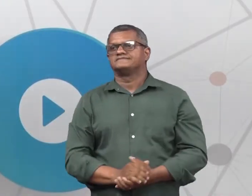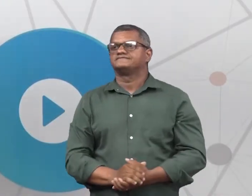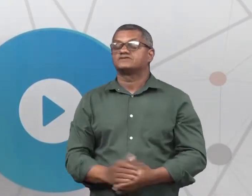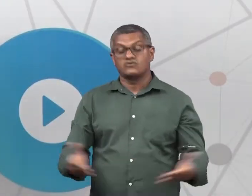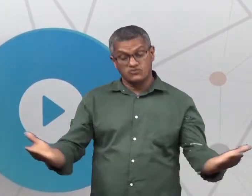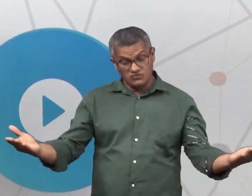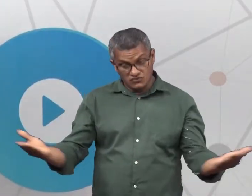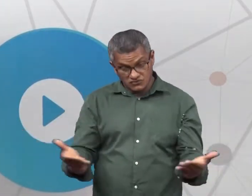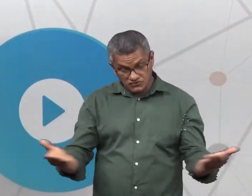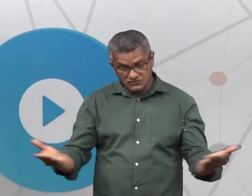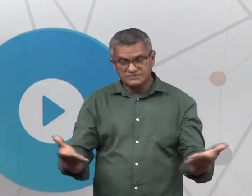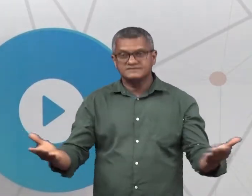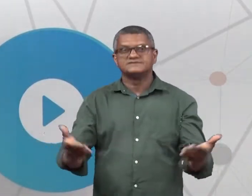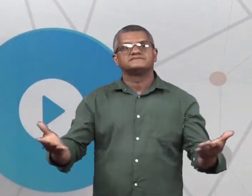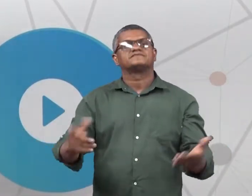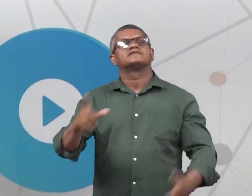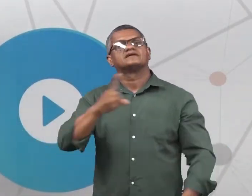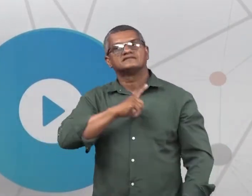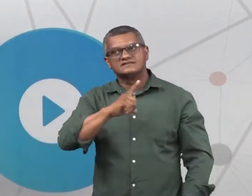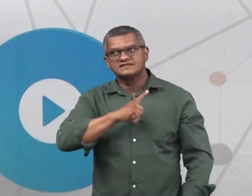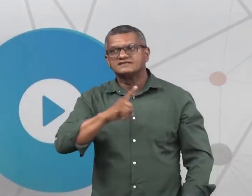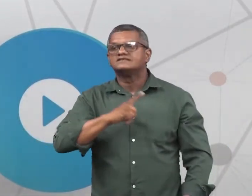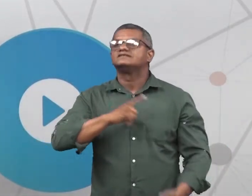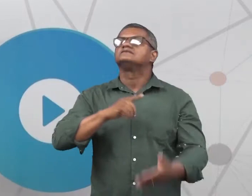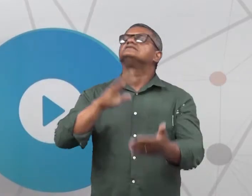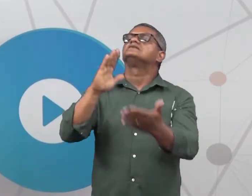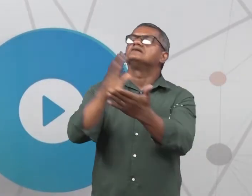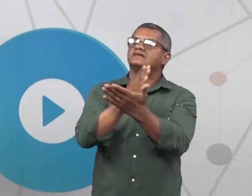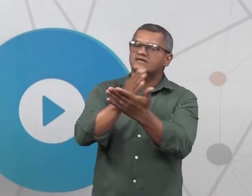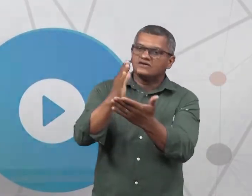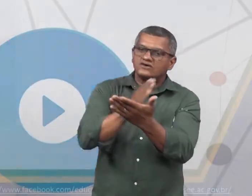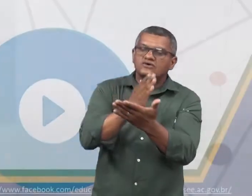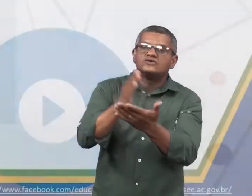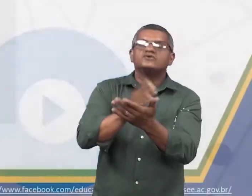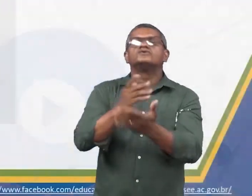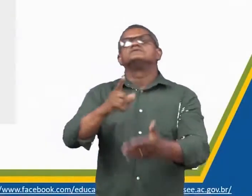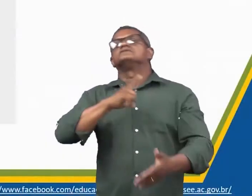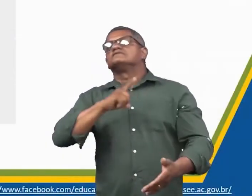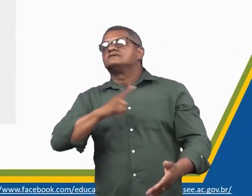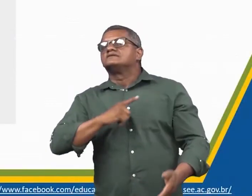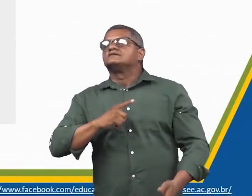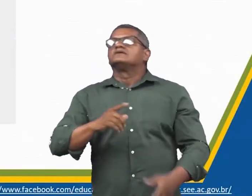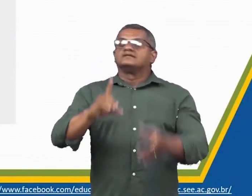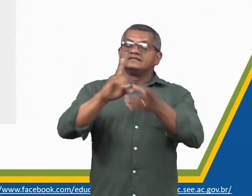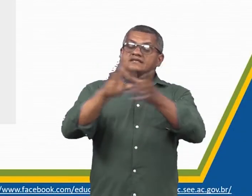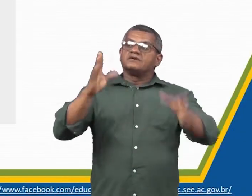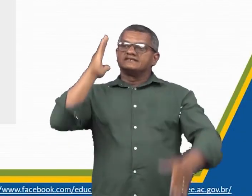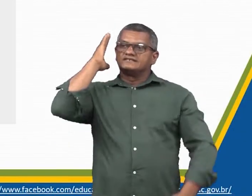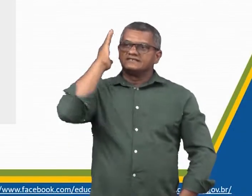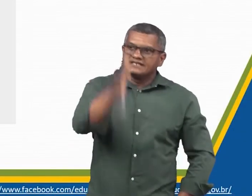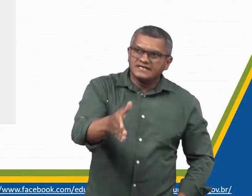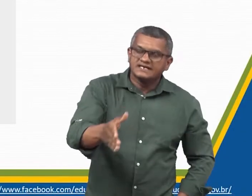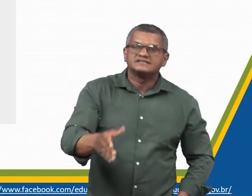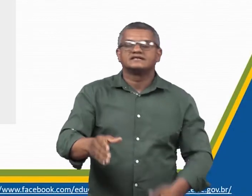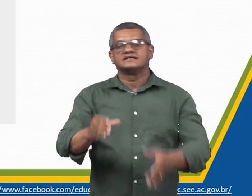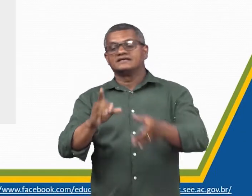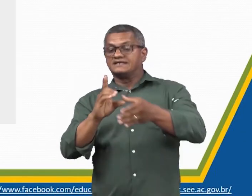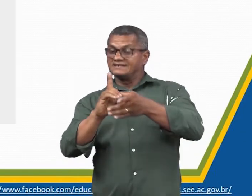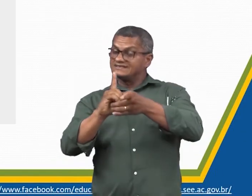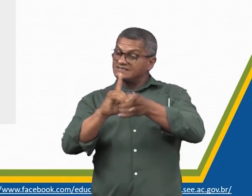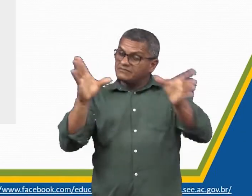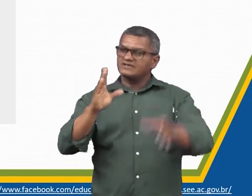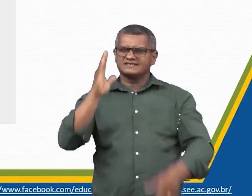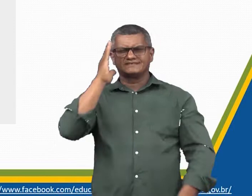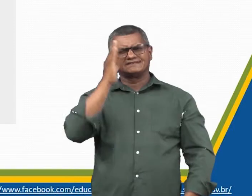Hoje em dia, ainda prevalece alguns tipos de democracia. Democracia direta, democracia indireta